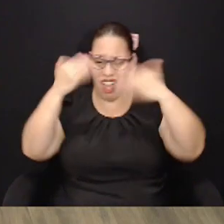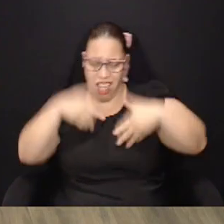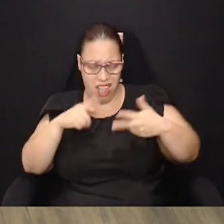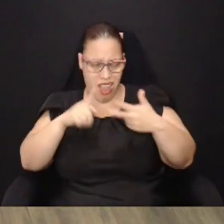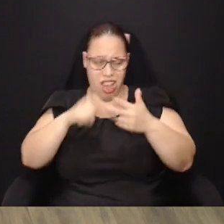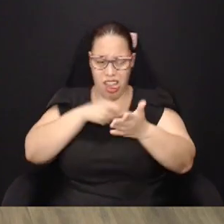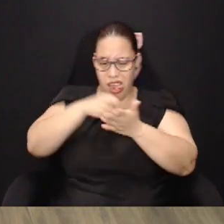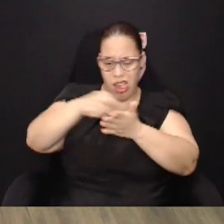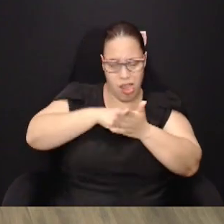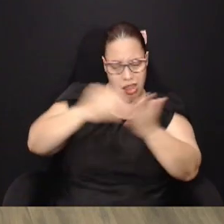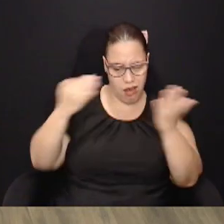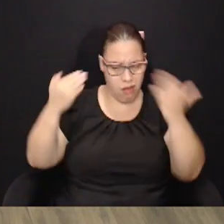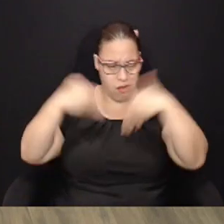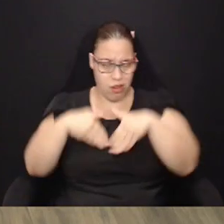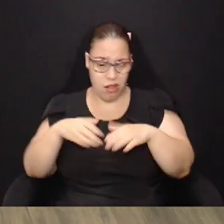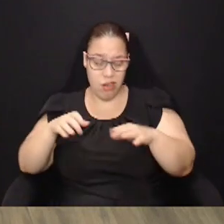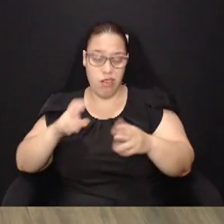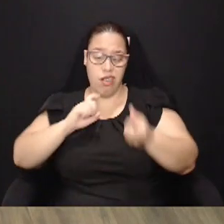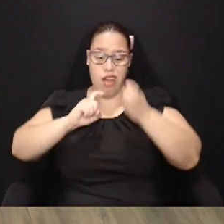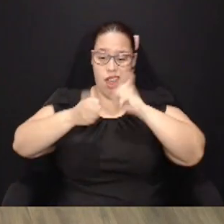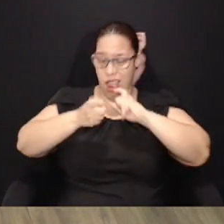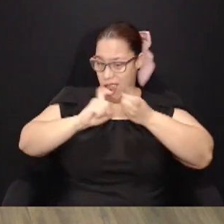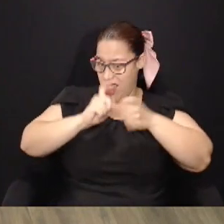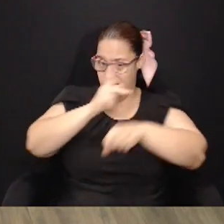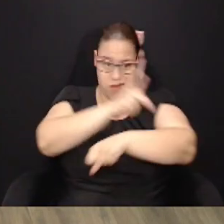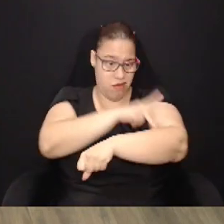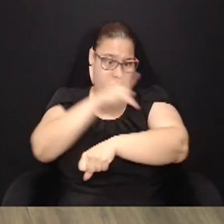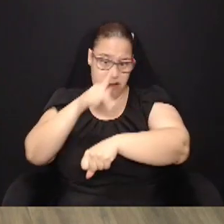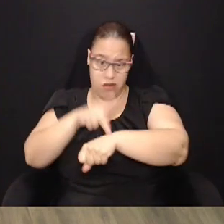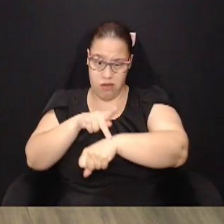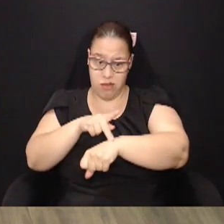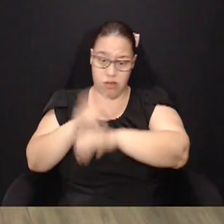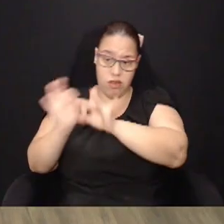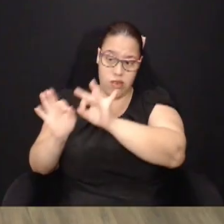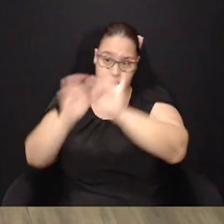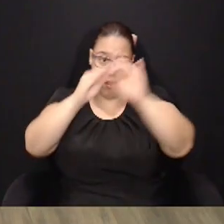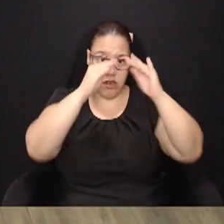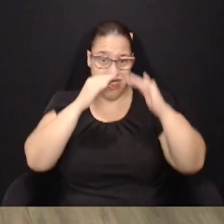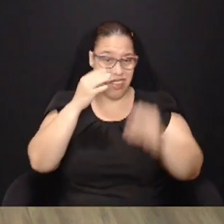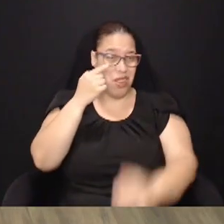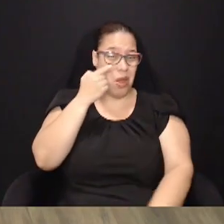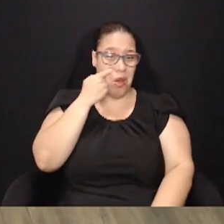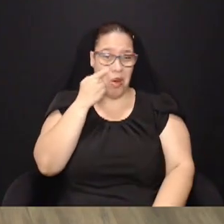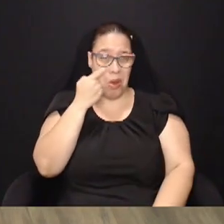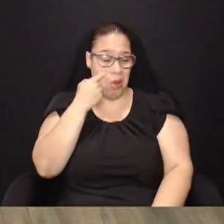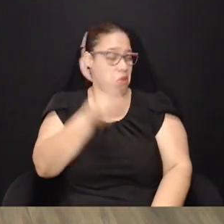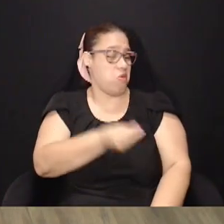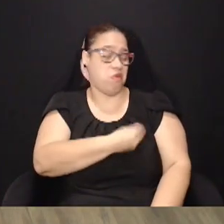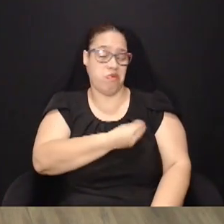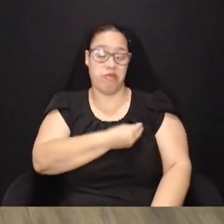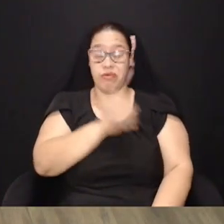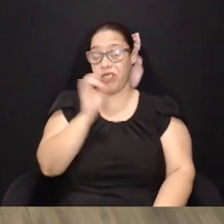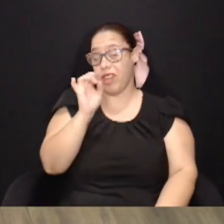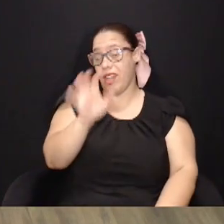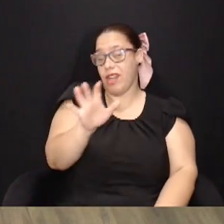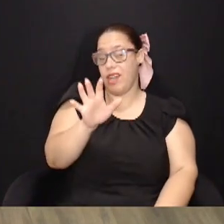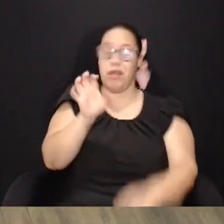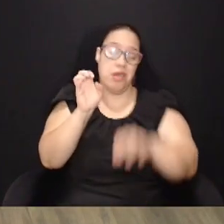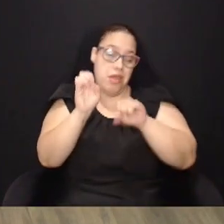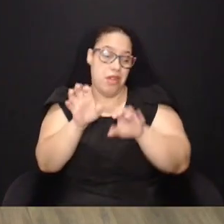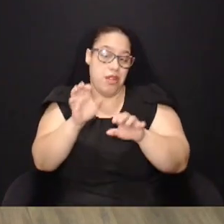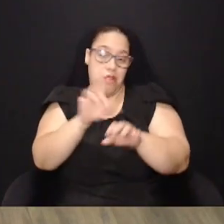tem reunião pedagógica. Então, às vezes, para quem está nos acompanhando e não vivencia isso, né? Acho que é só lá dar aula e vai embora, mas